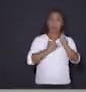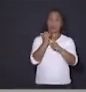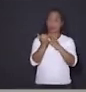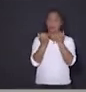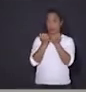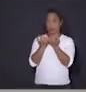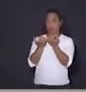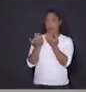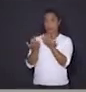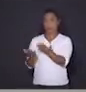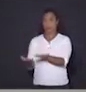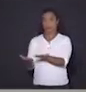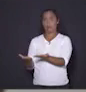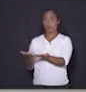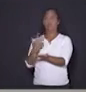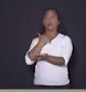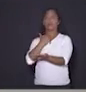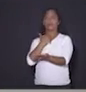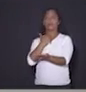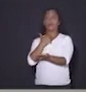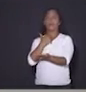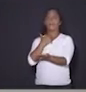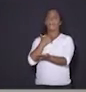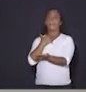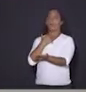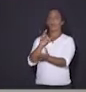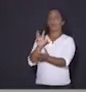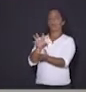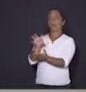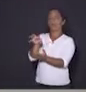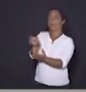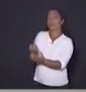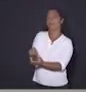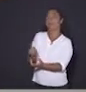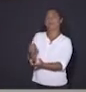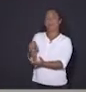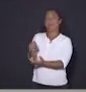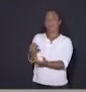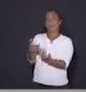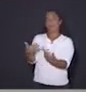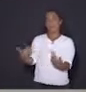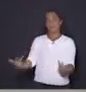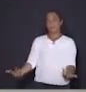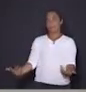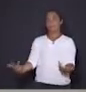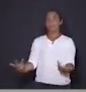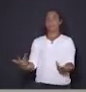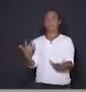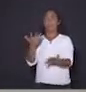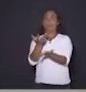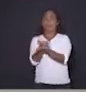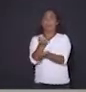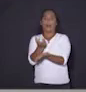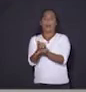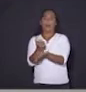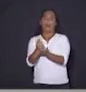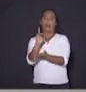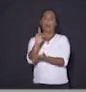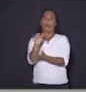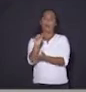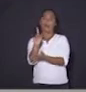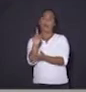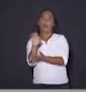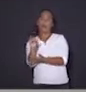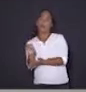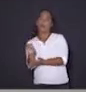não pode mexer na sua conexão ou seja não pode mexer como os pacotes de dados estão trafegando nessa rede não